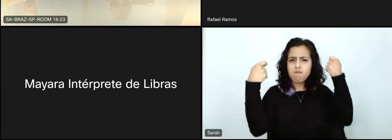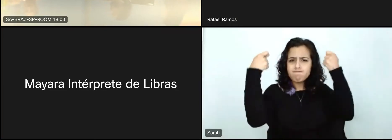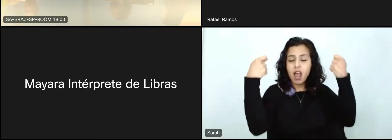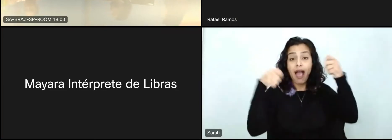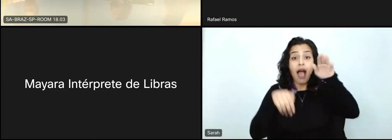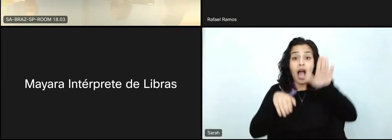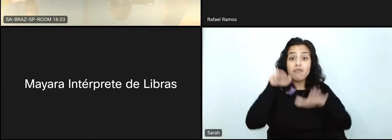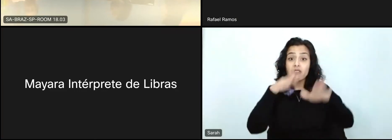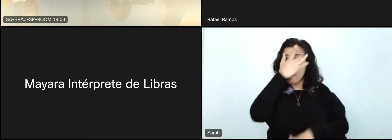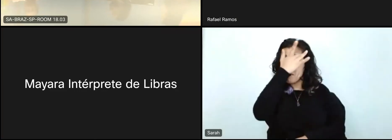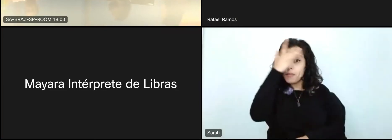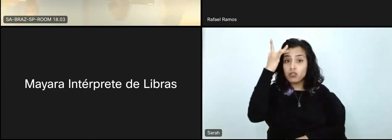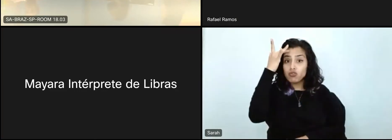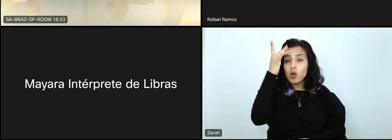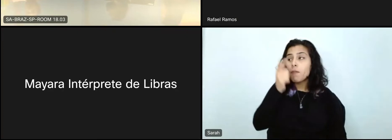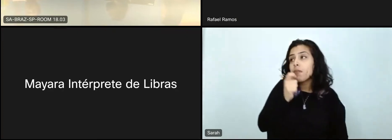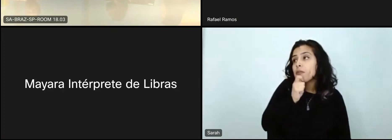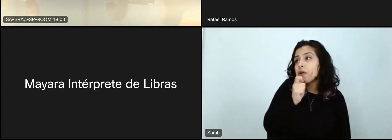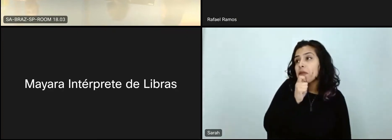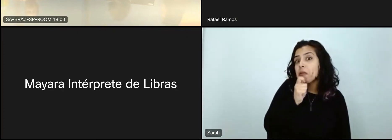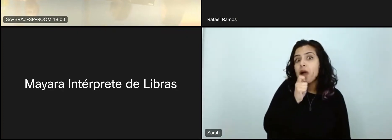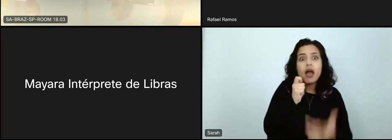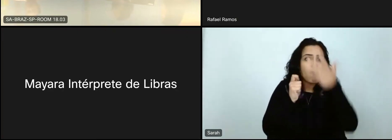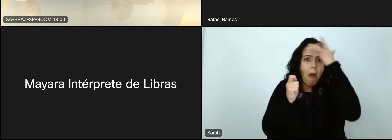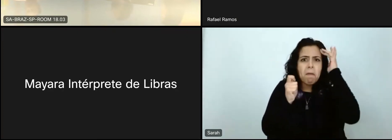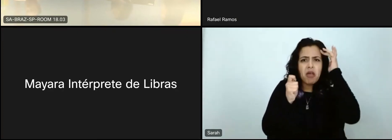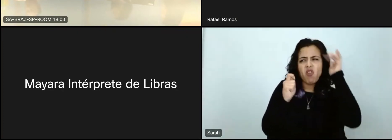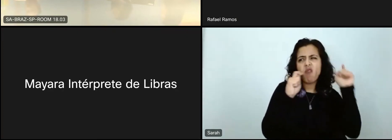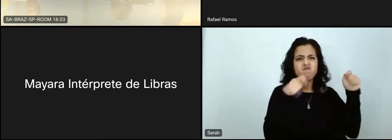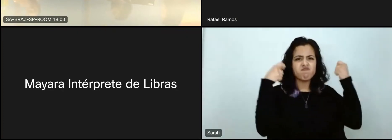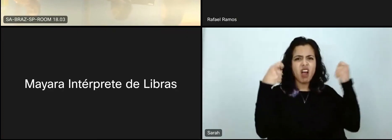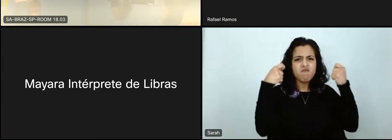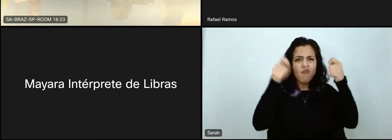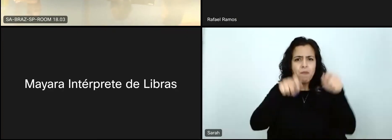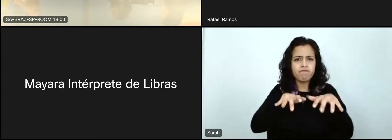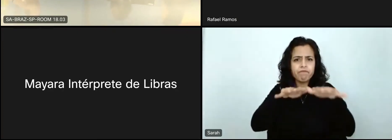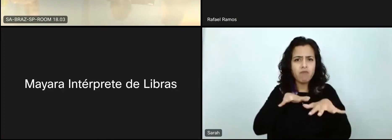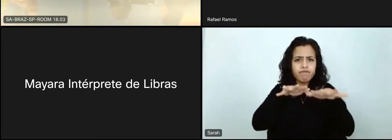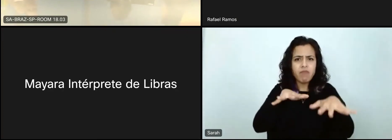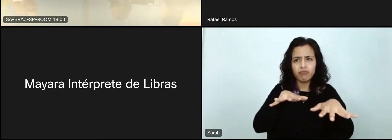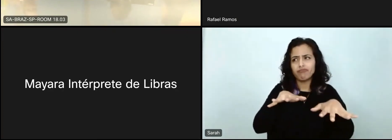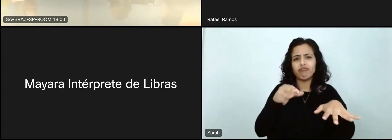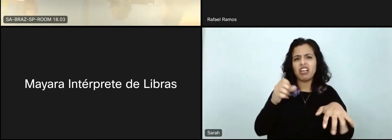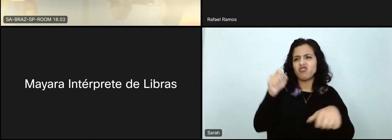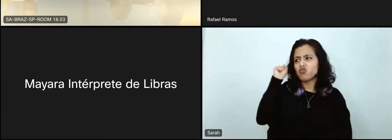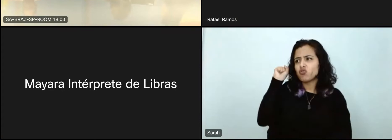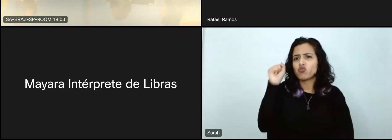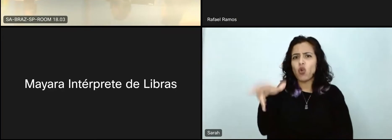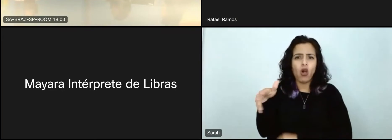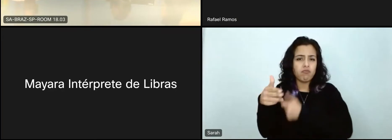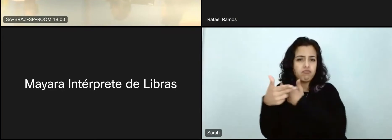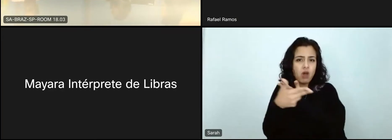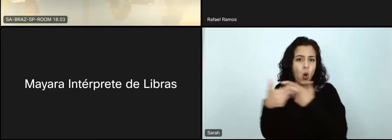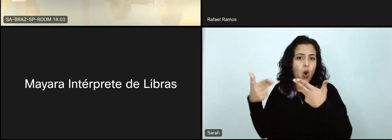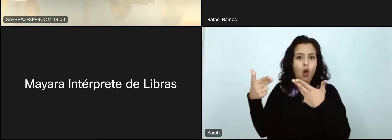filmando a situação e um manifestante ali, sei lá, fazendo um vandalismo numa janela, em alguma coisa e tal.